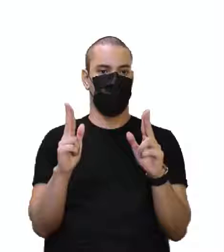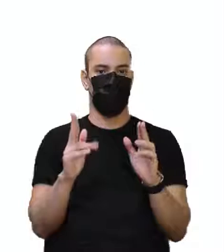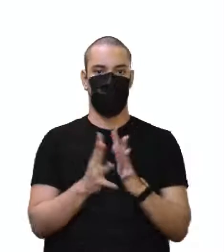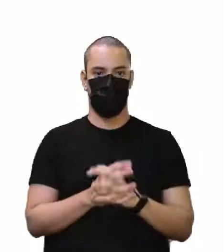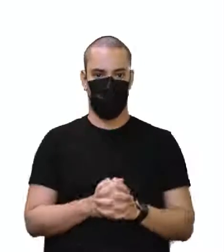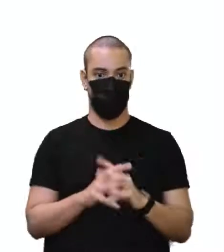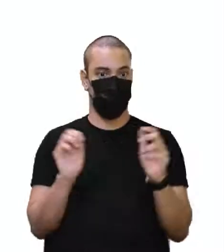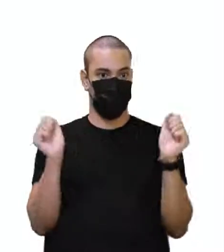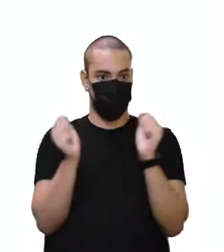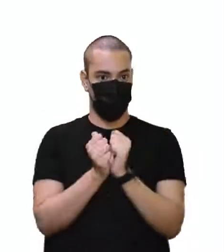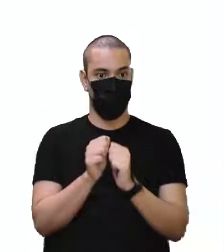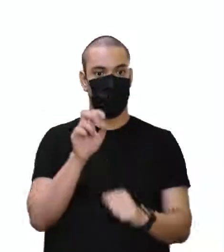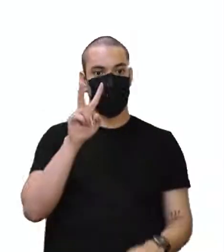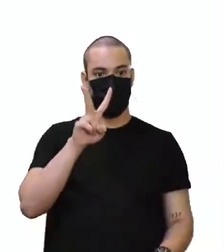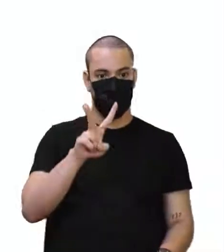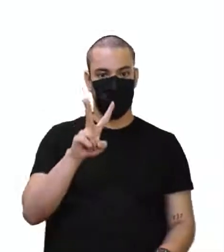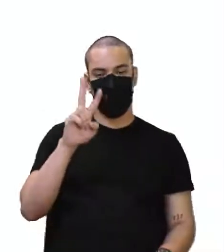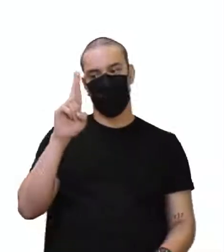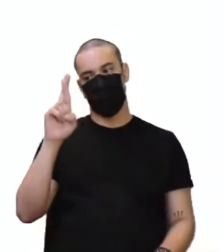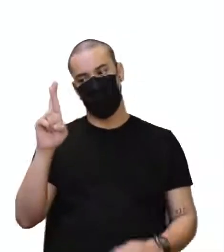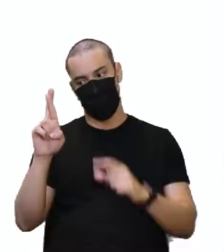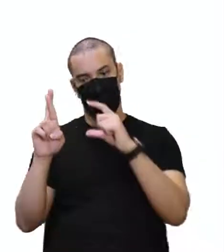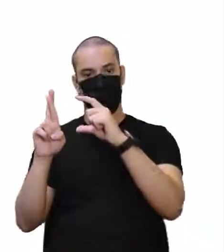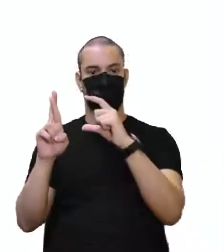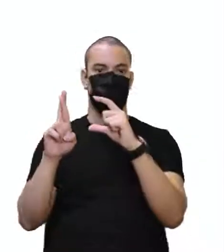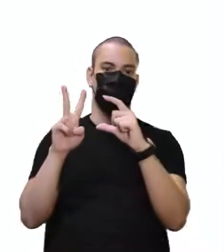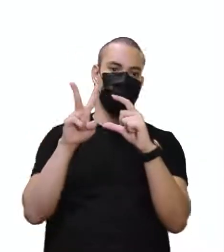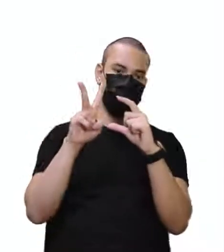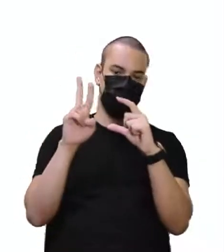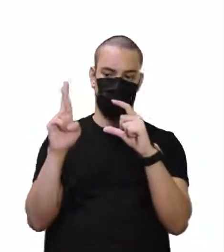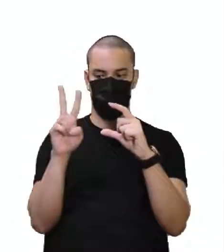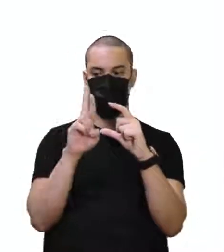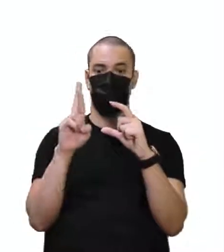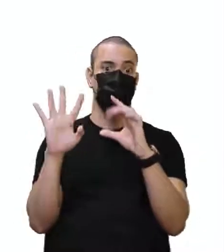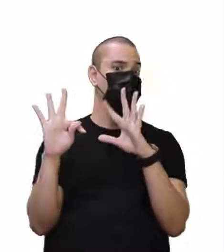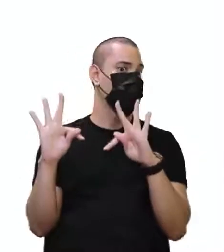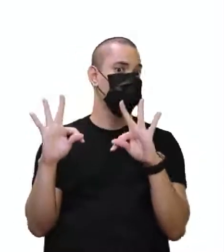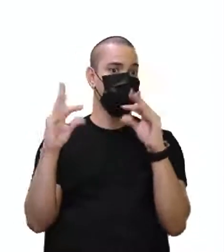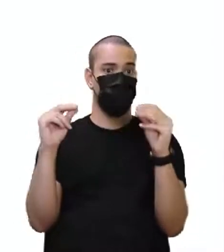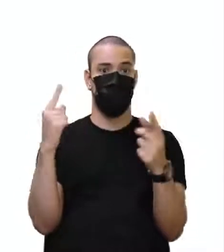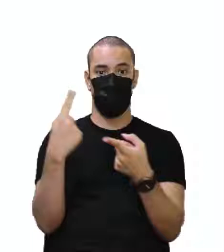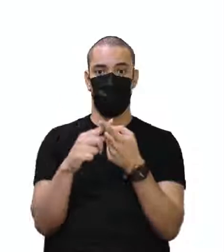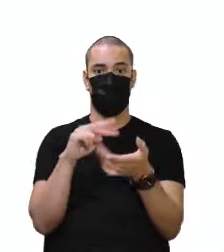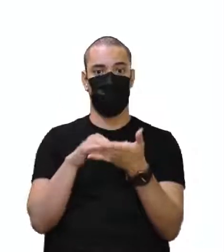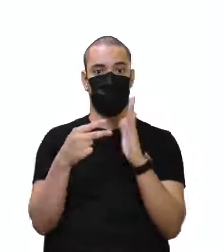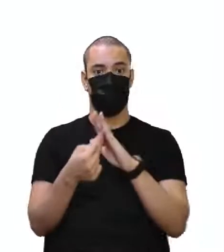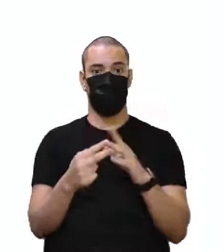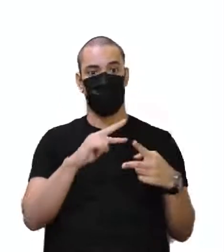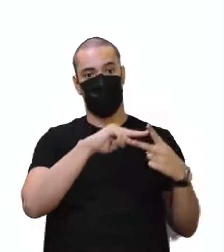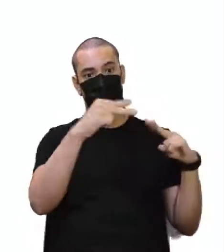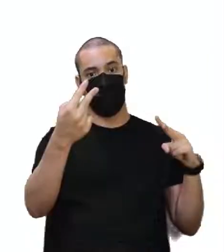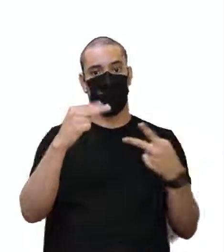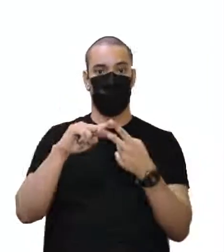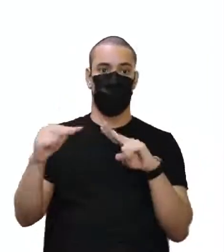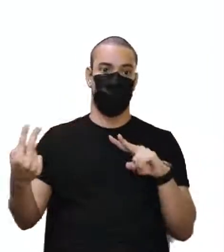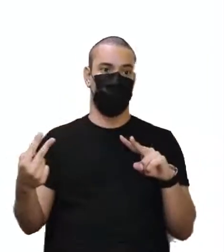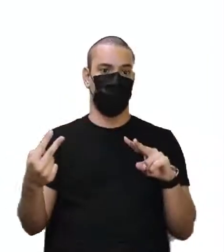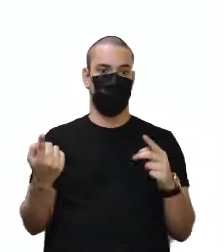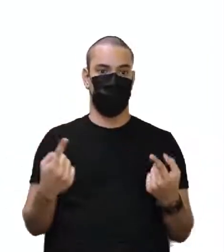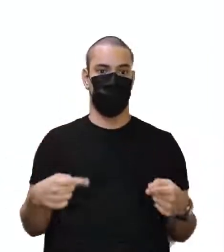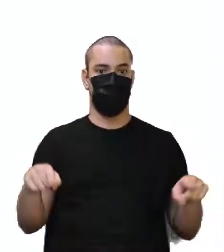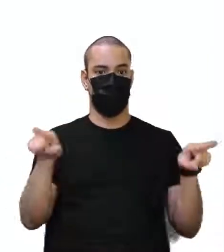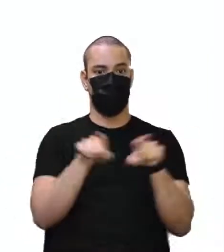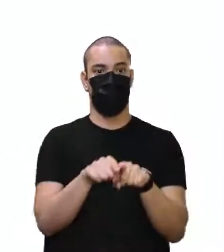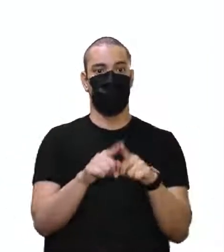vou ter Vzão, Rzão, Vzão, Rzão em todos eles, porque ele é homozigoto. Perfeito? Aí, professora, só para os